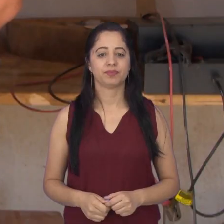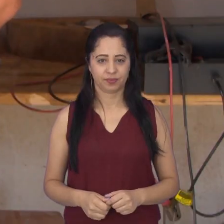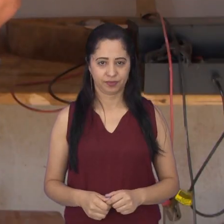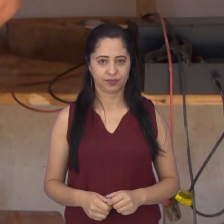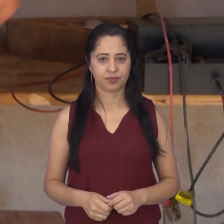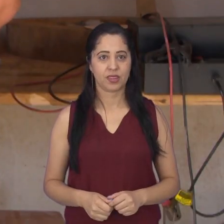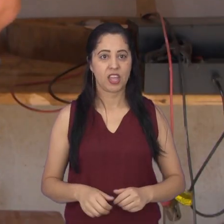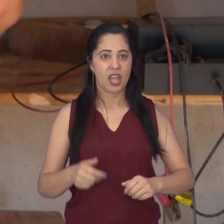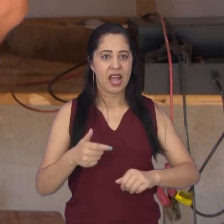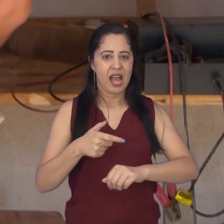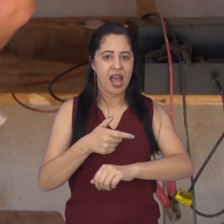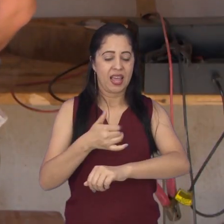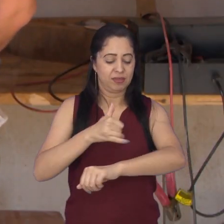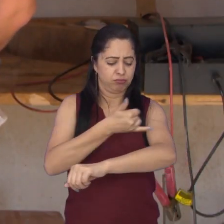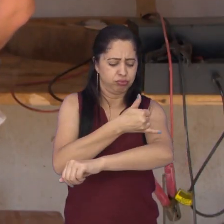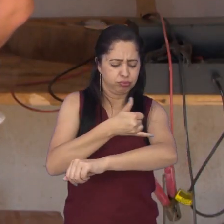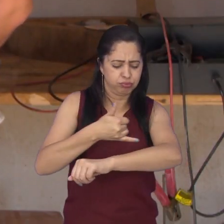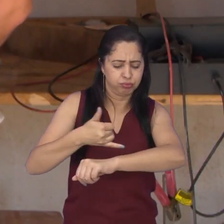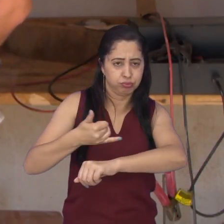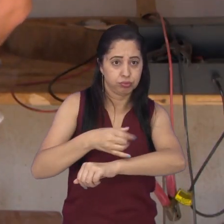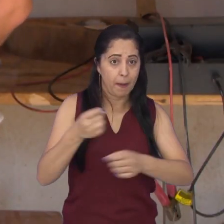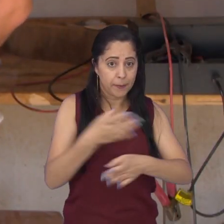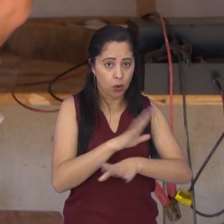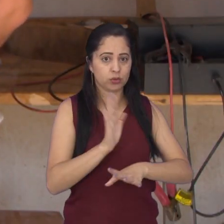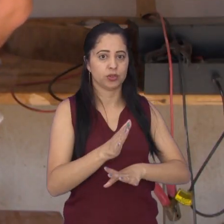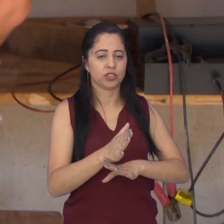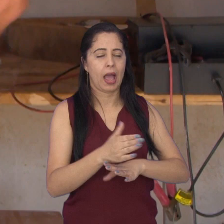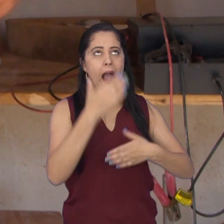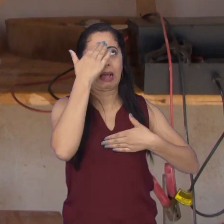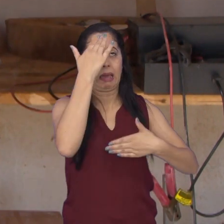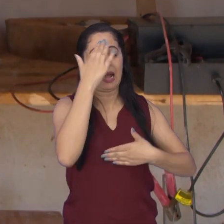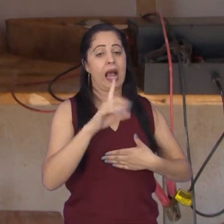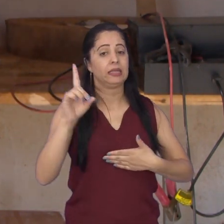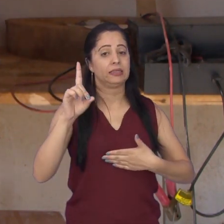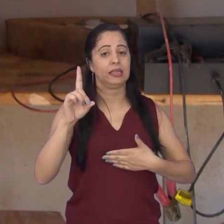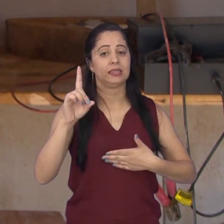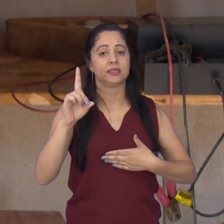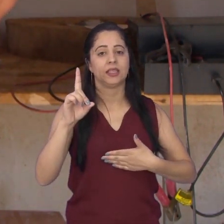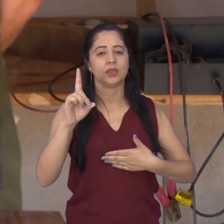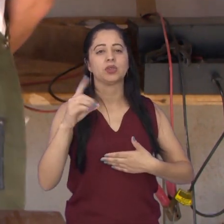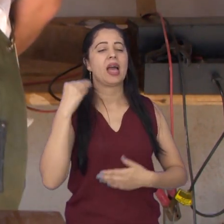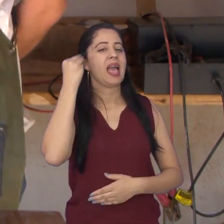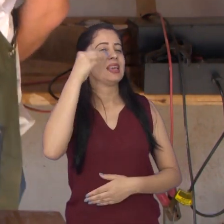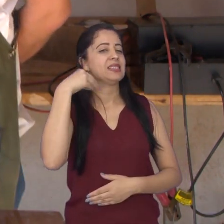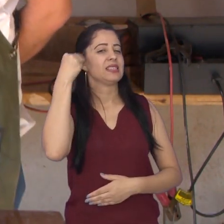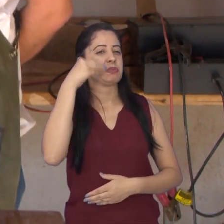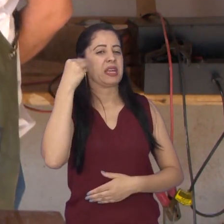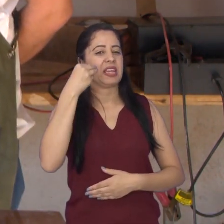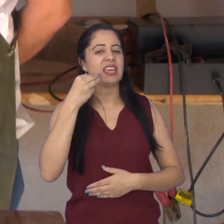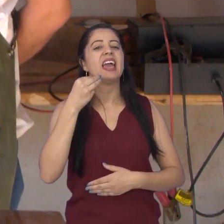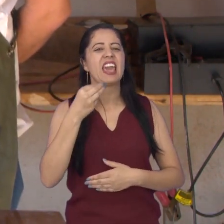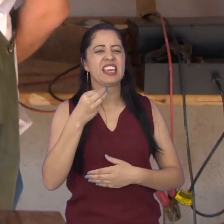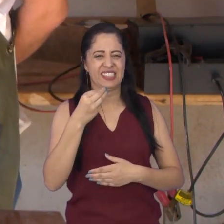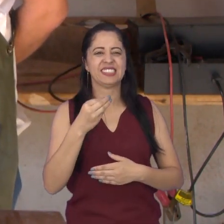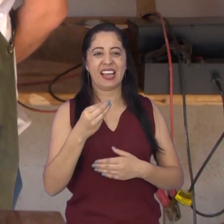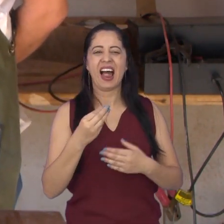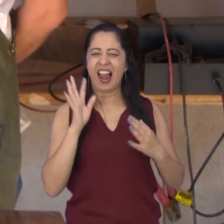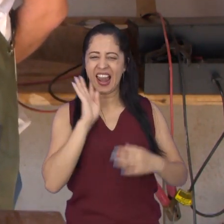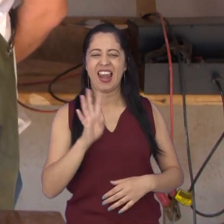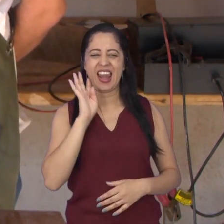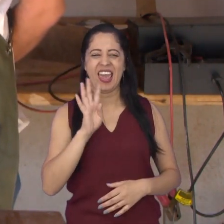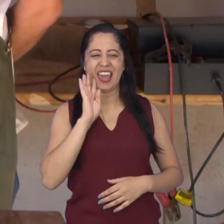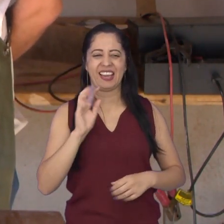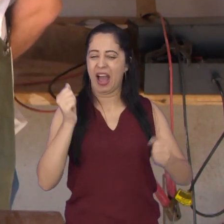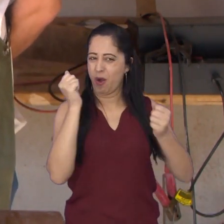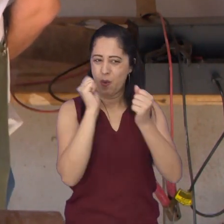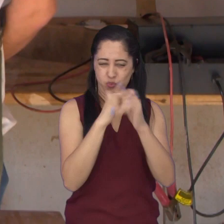Bom, parte do choque concluída, graças a Deus estamos todos bem. Posso Todos bem dizer saudáveis. que foi uma experiência eletrizante.